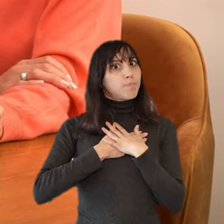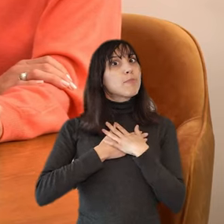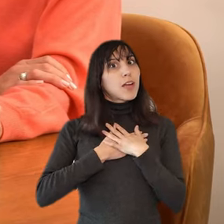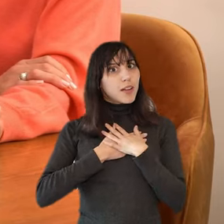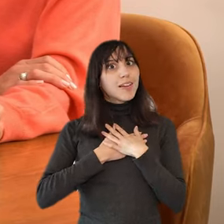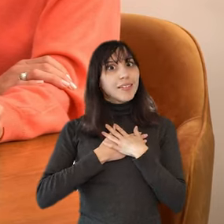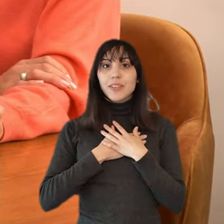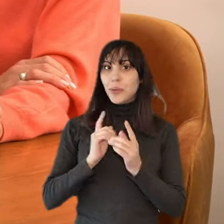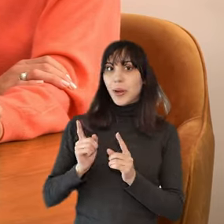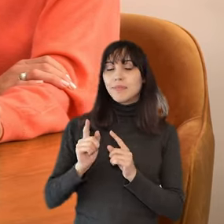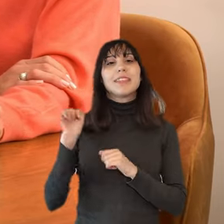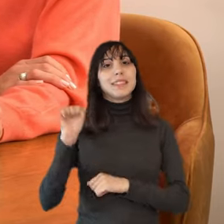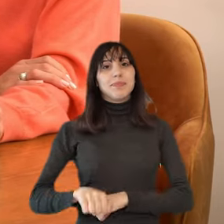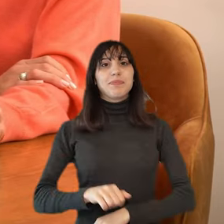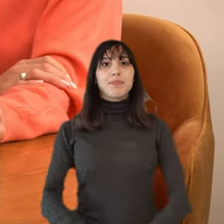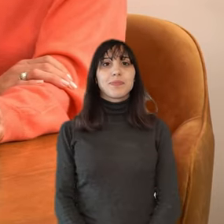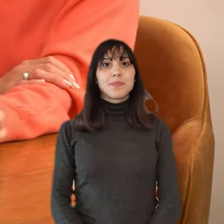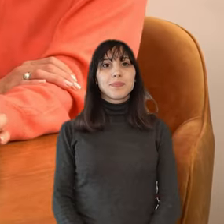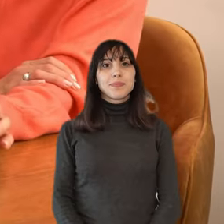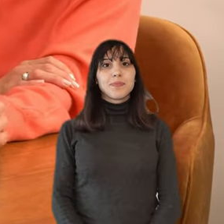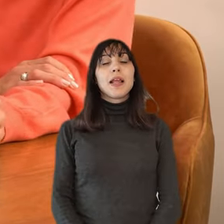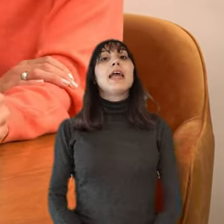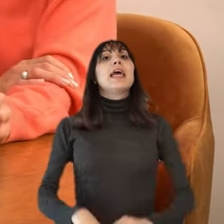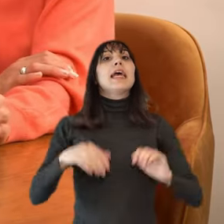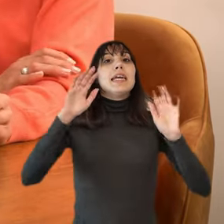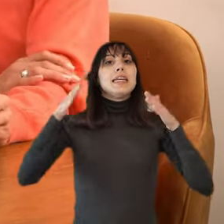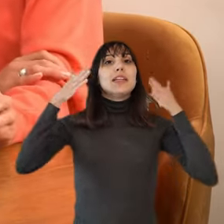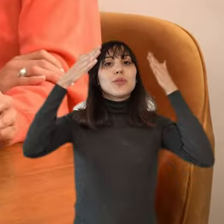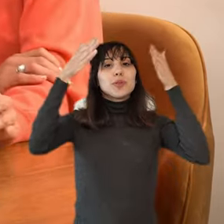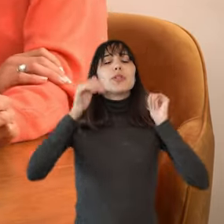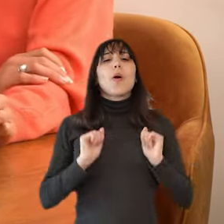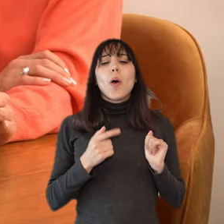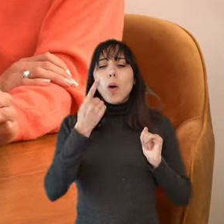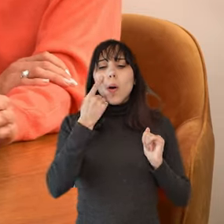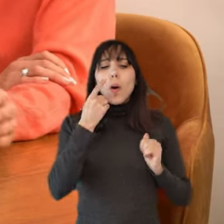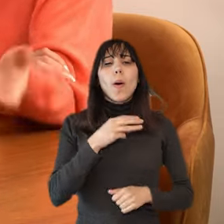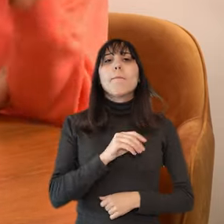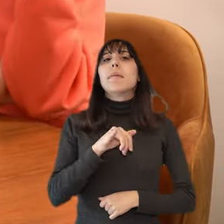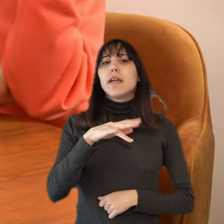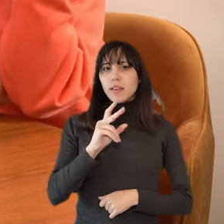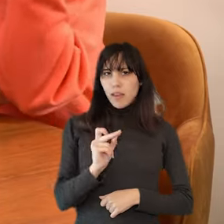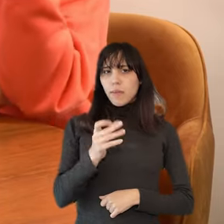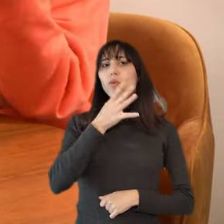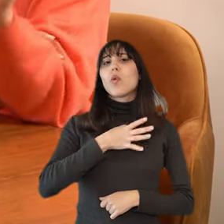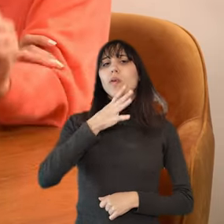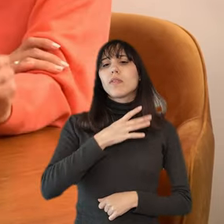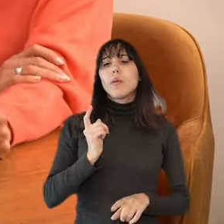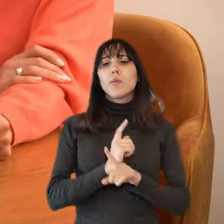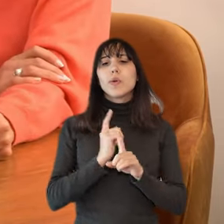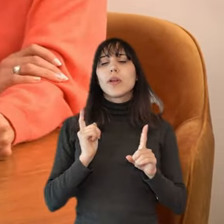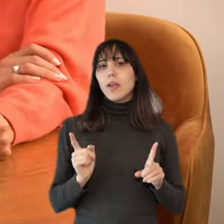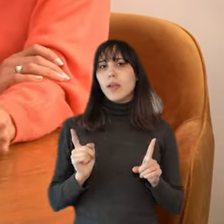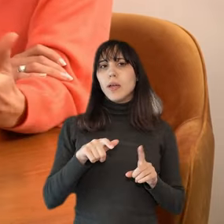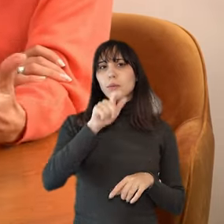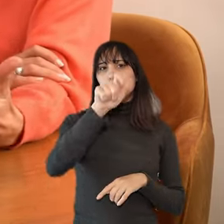não é é introduzindo Que tal Maria diz-nos porque é que as